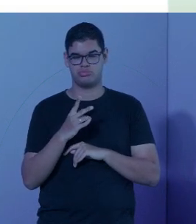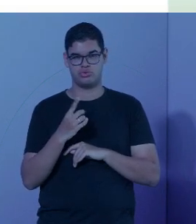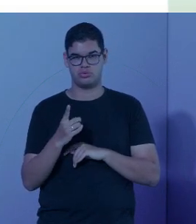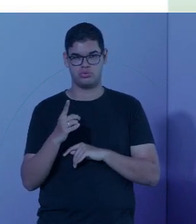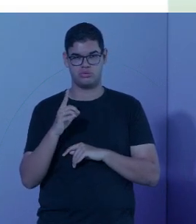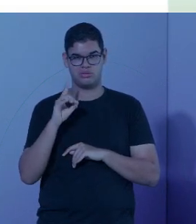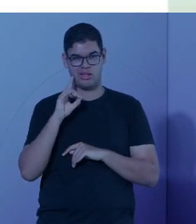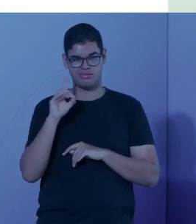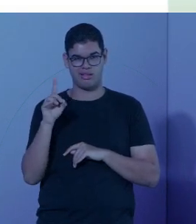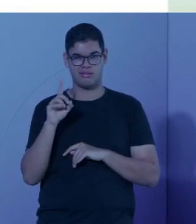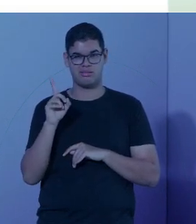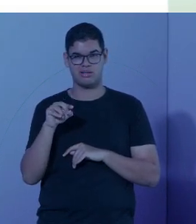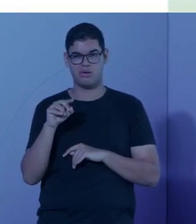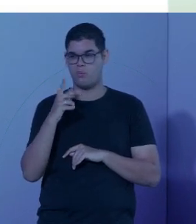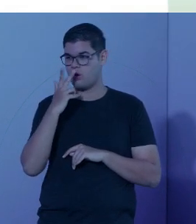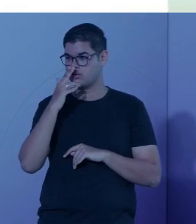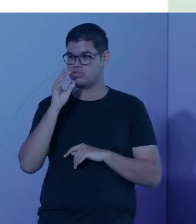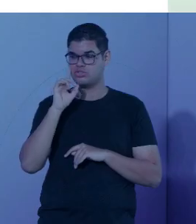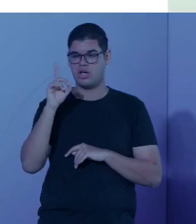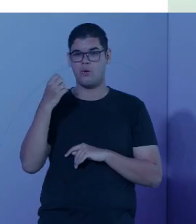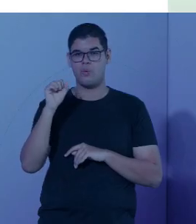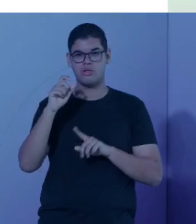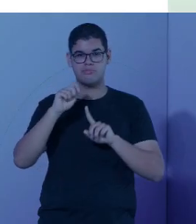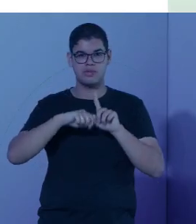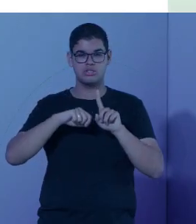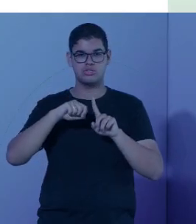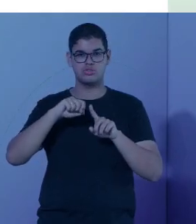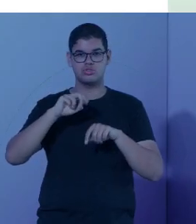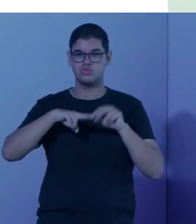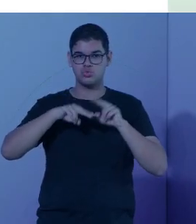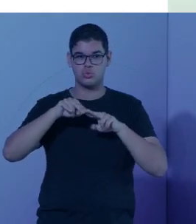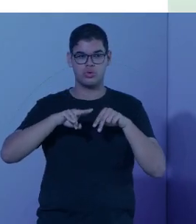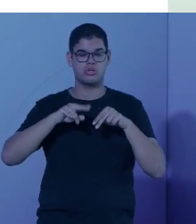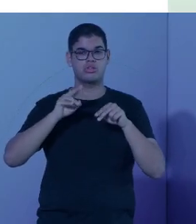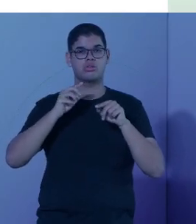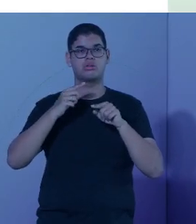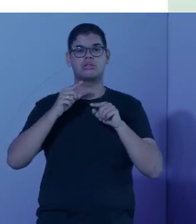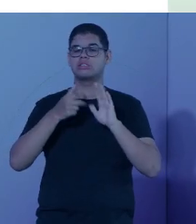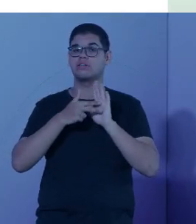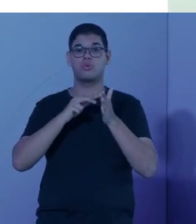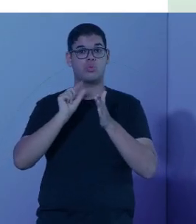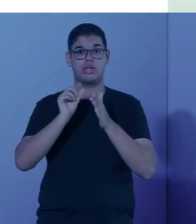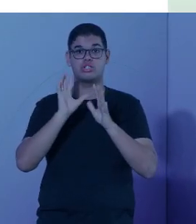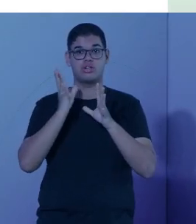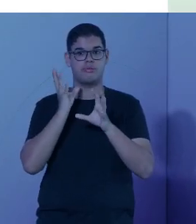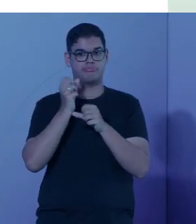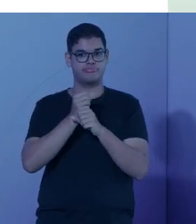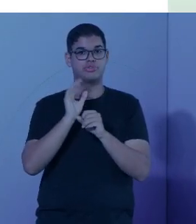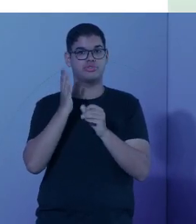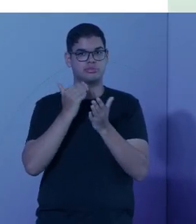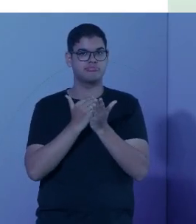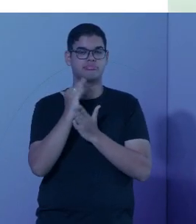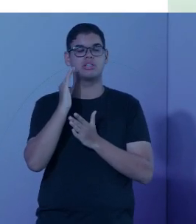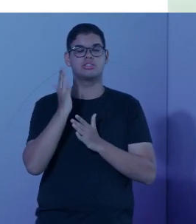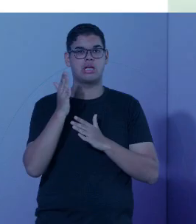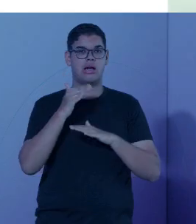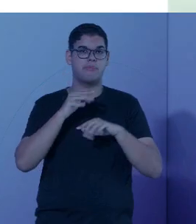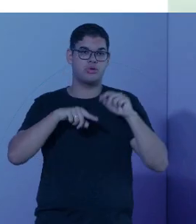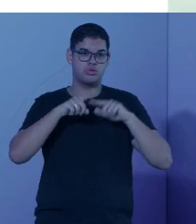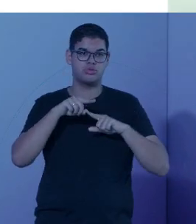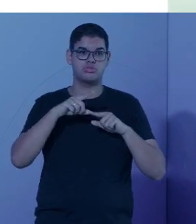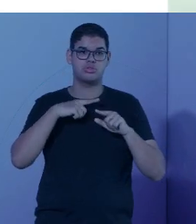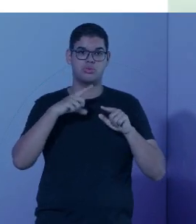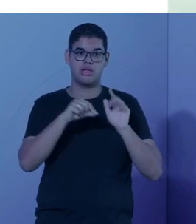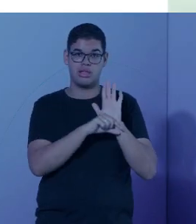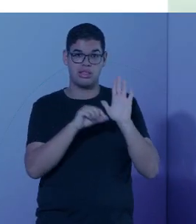junho. Tá? Que isso significa que já faziam 1.700 dias que o produto estava somente com data de portaria